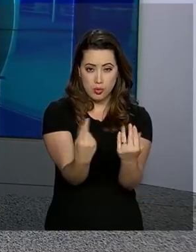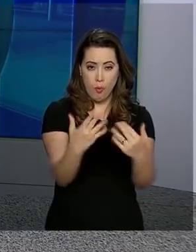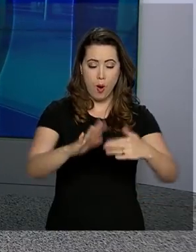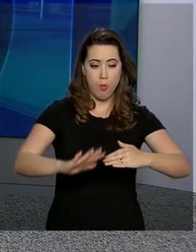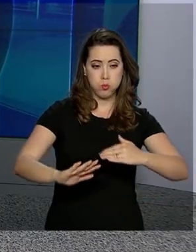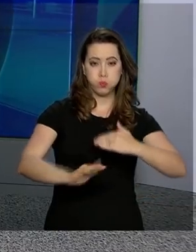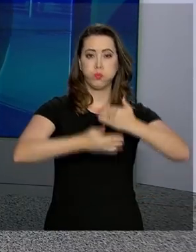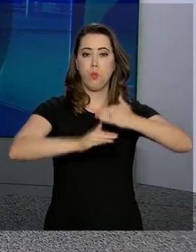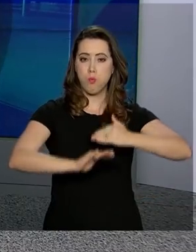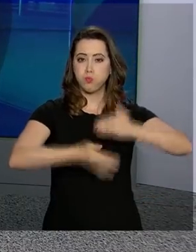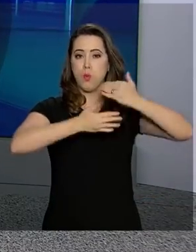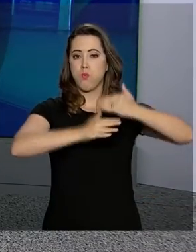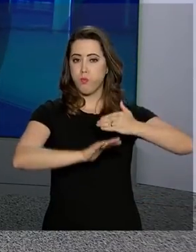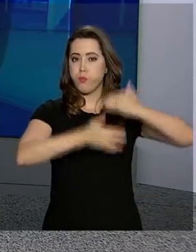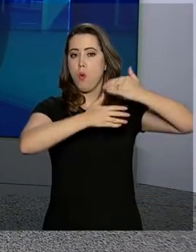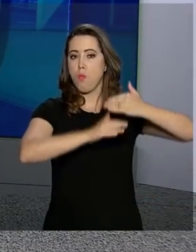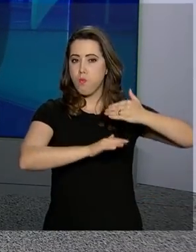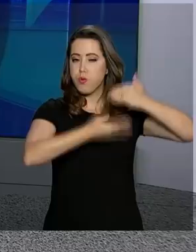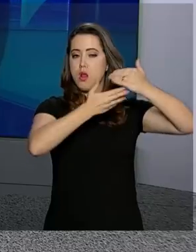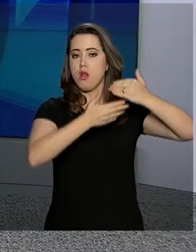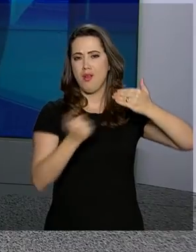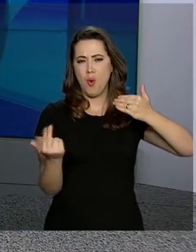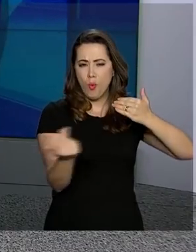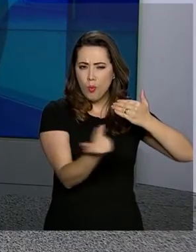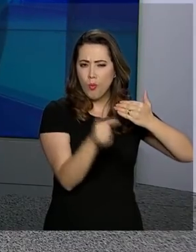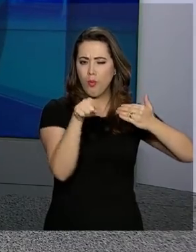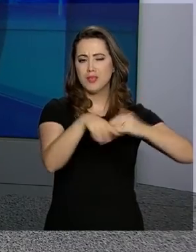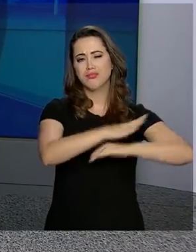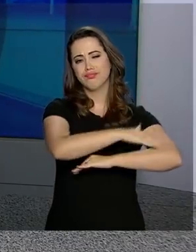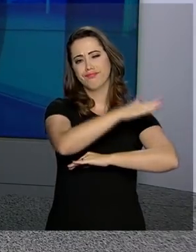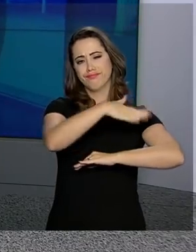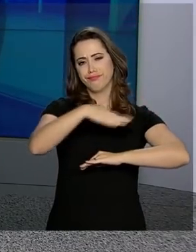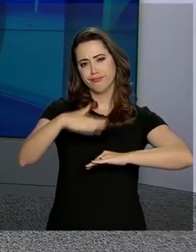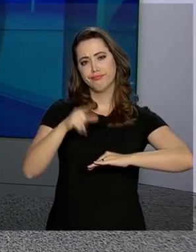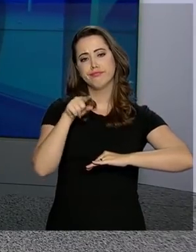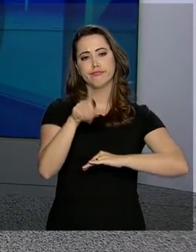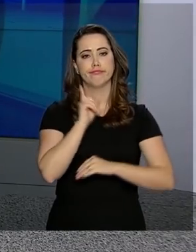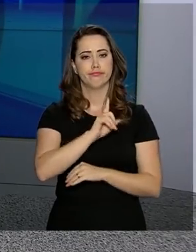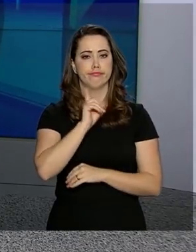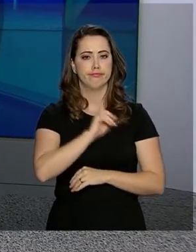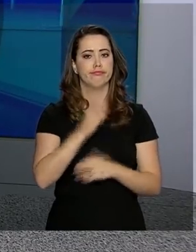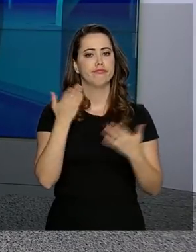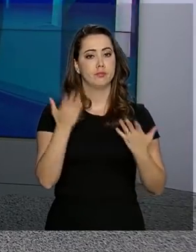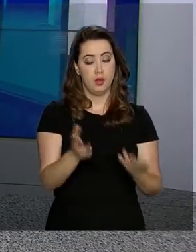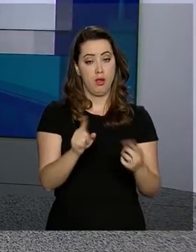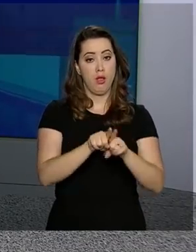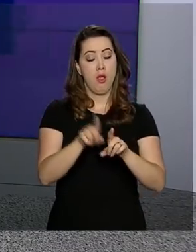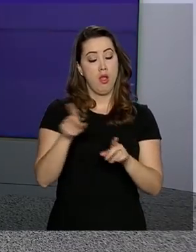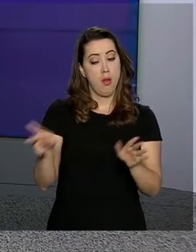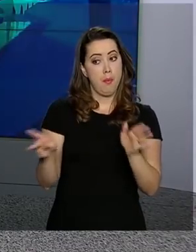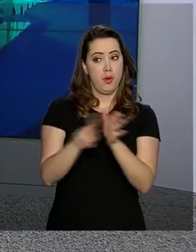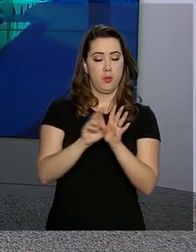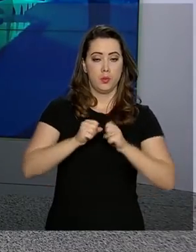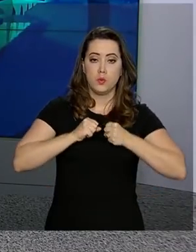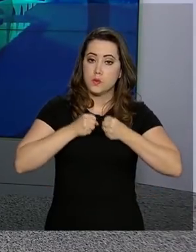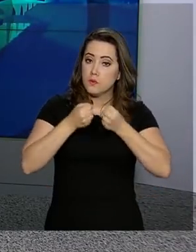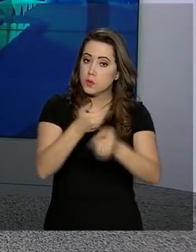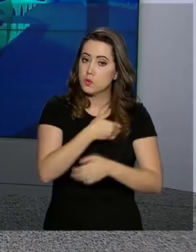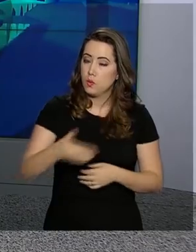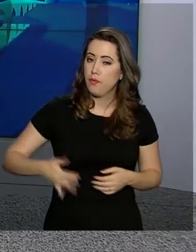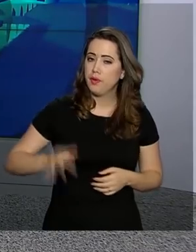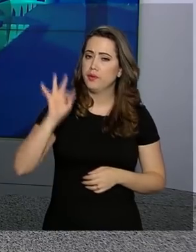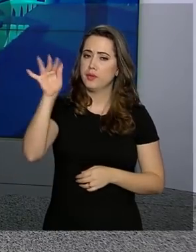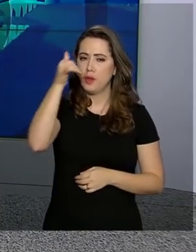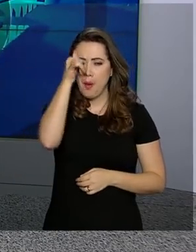construídas pelo método de alteamento a montante, semelhante à que rompeu em Minas Gerais, fazem parte do esforço do